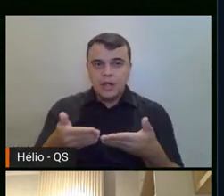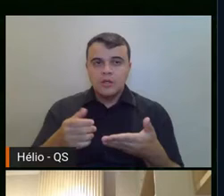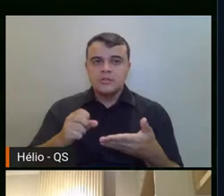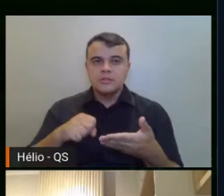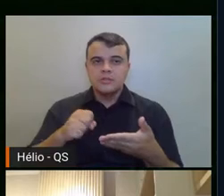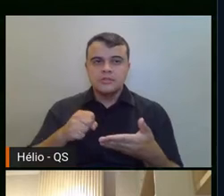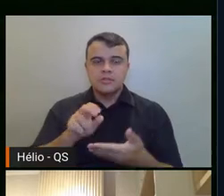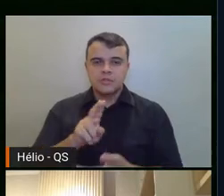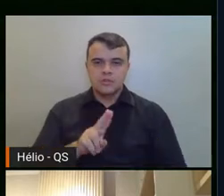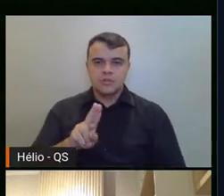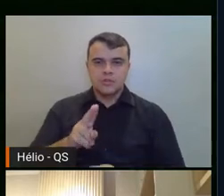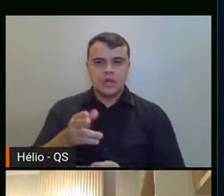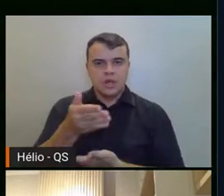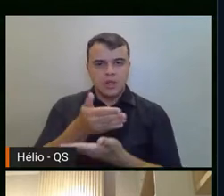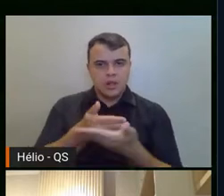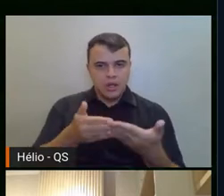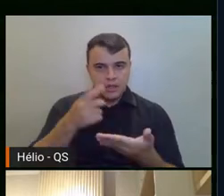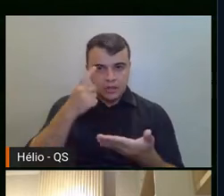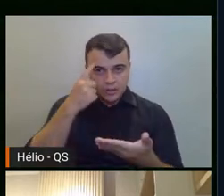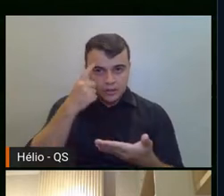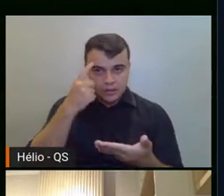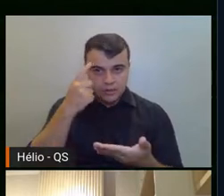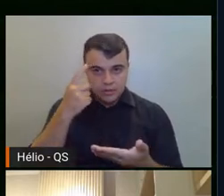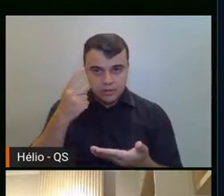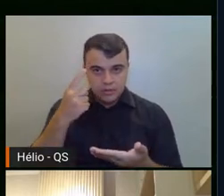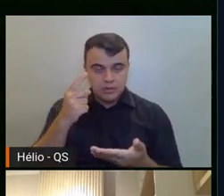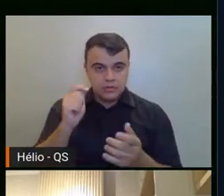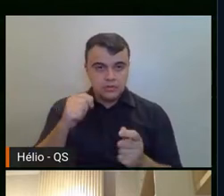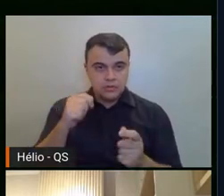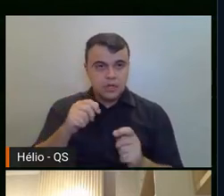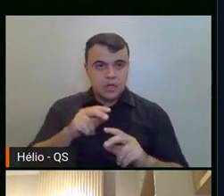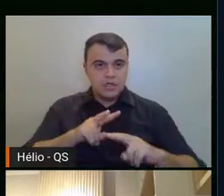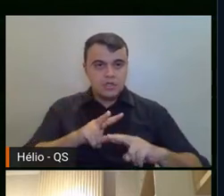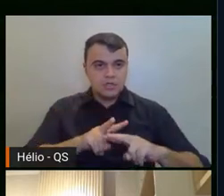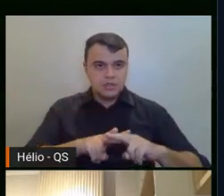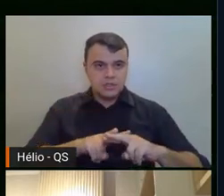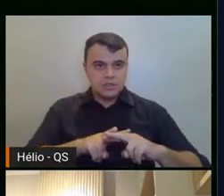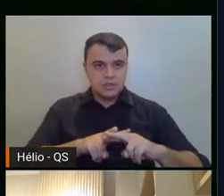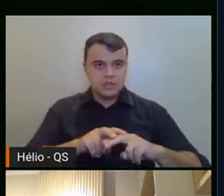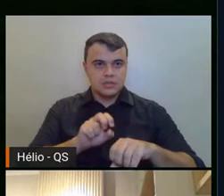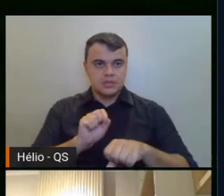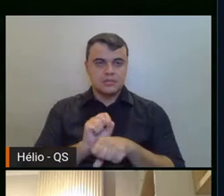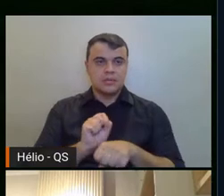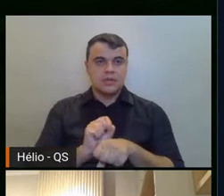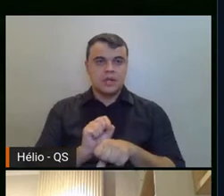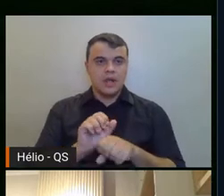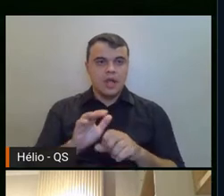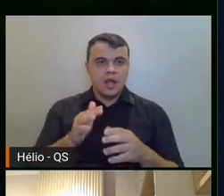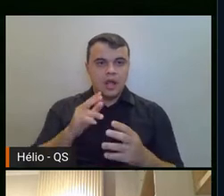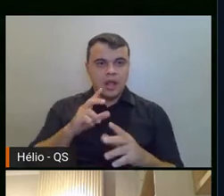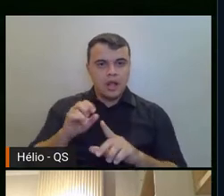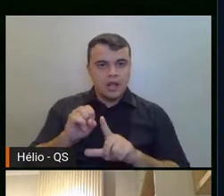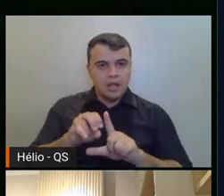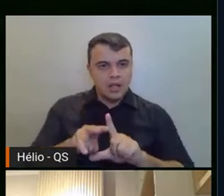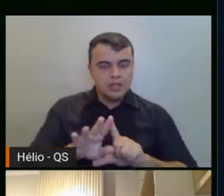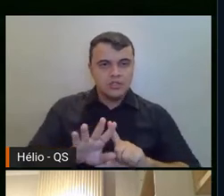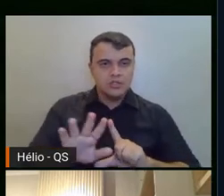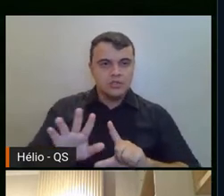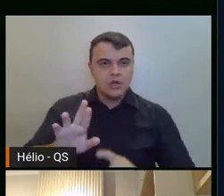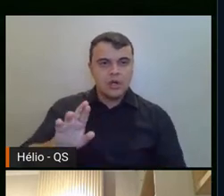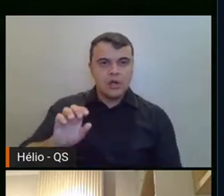utilizam para trocar ideia aí sobre os conteúdos da dia e ou com a hashtag então tá agora é só agora é só no Linkedin viu porque